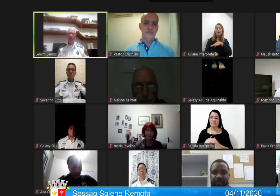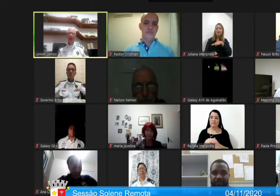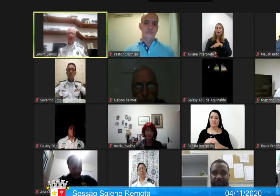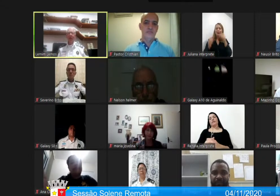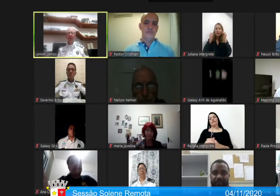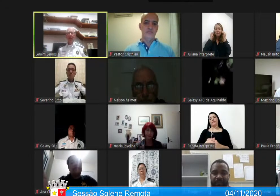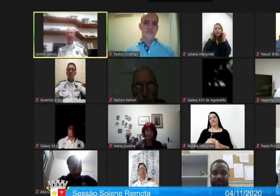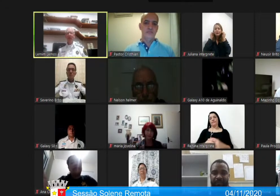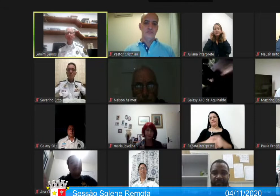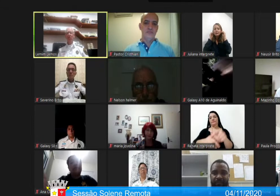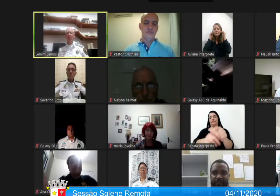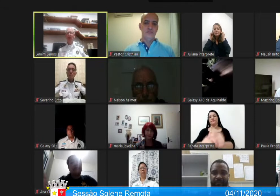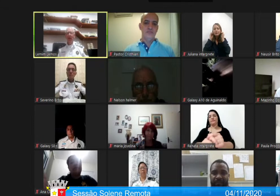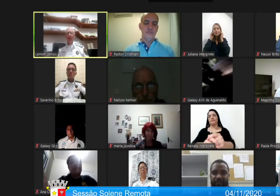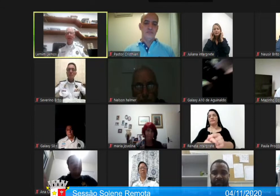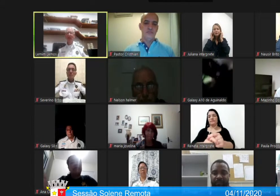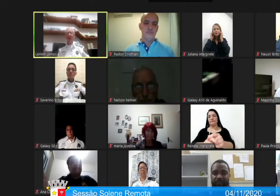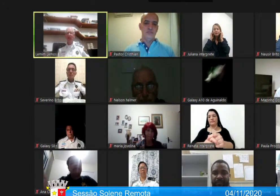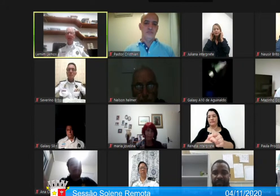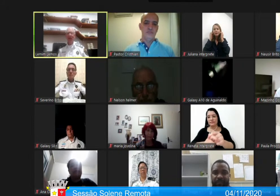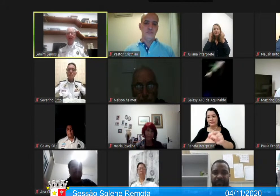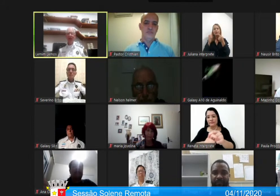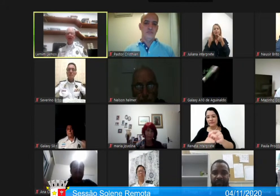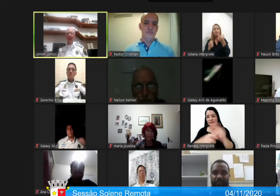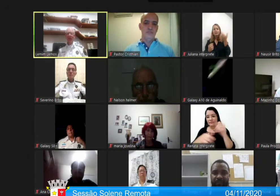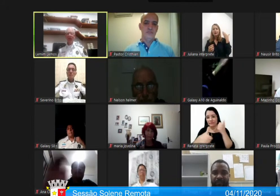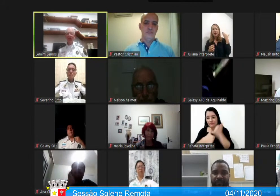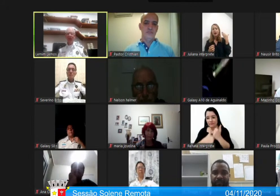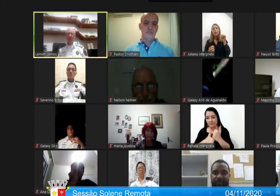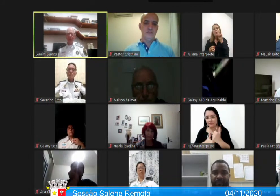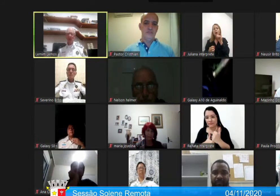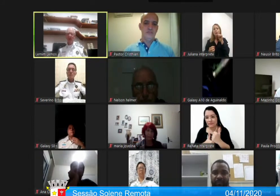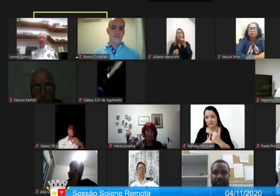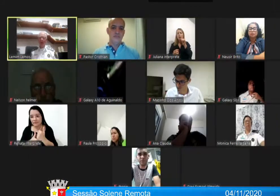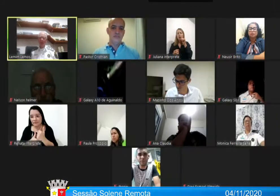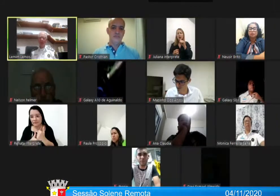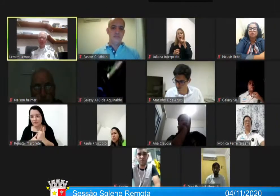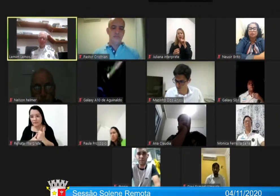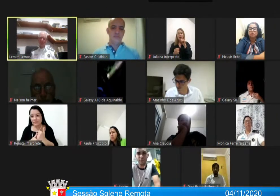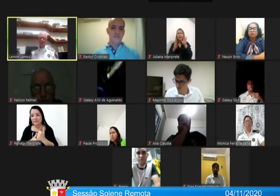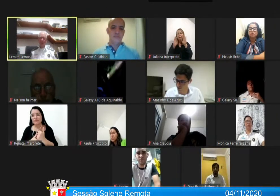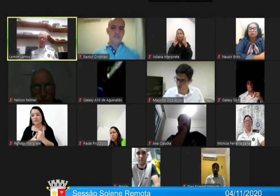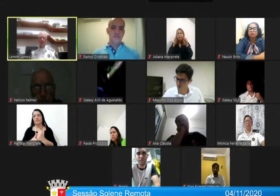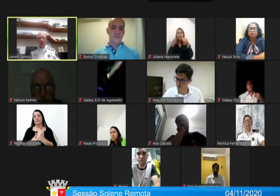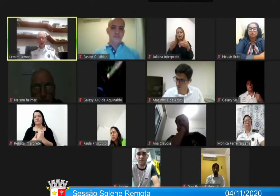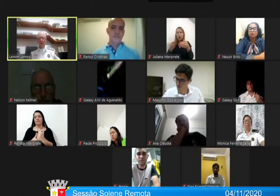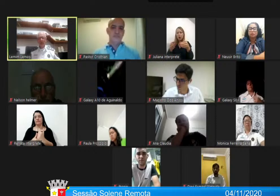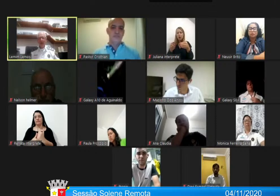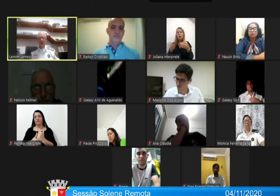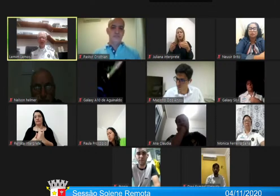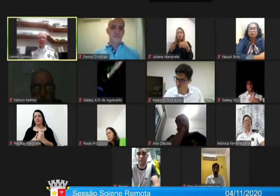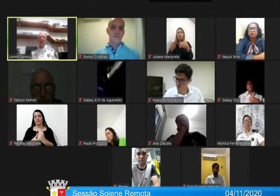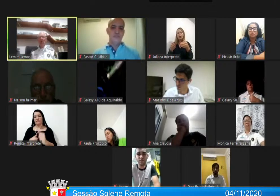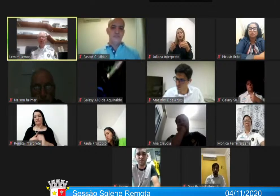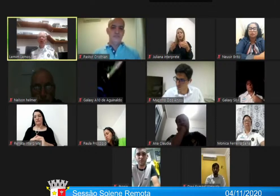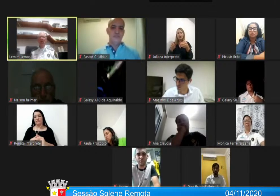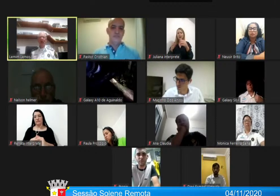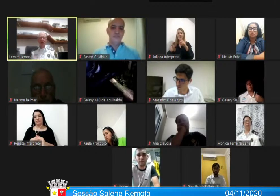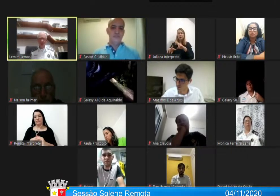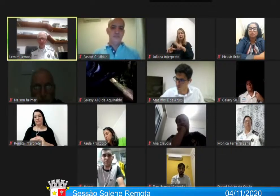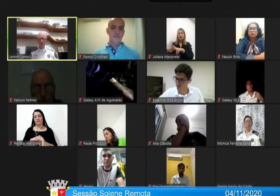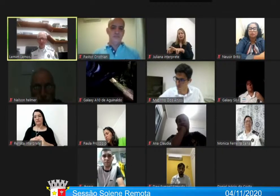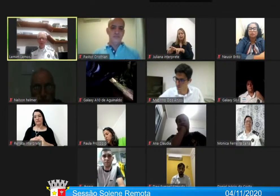de uma senhora que se dedica à capelania prisional. Eu tenho vivência no